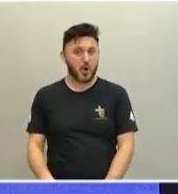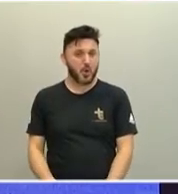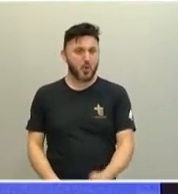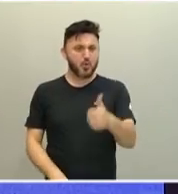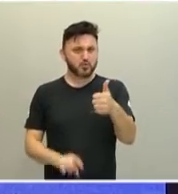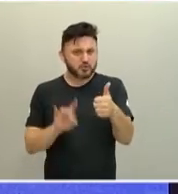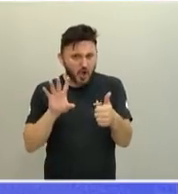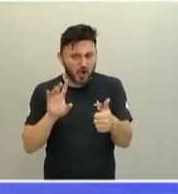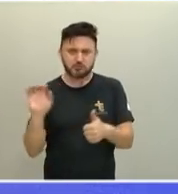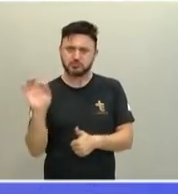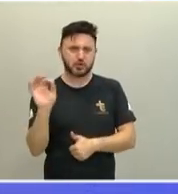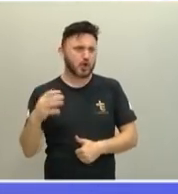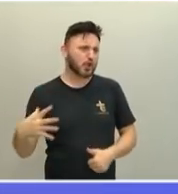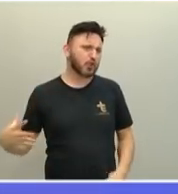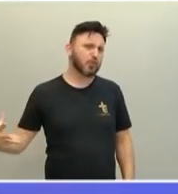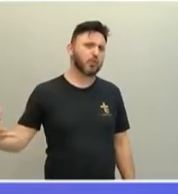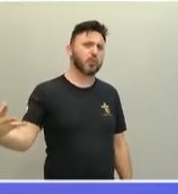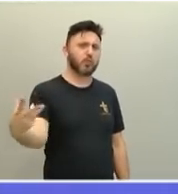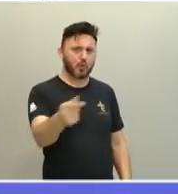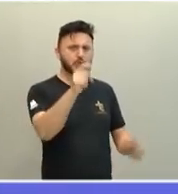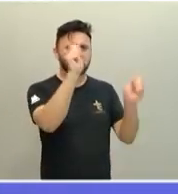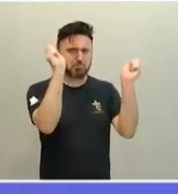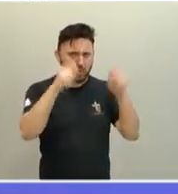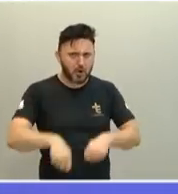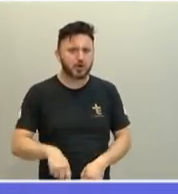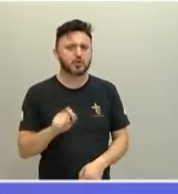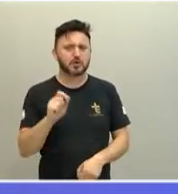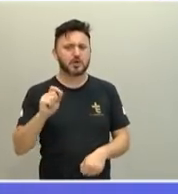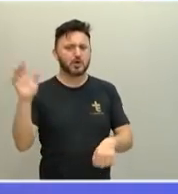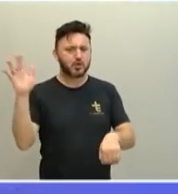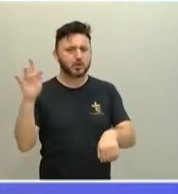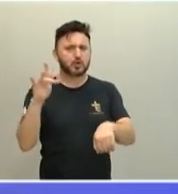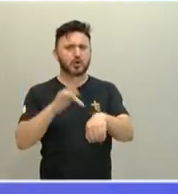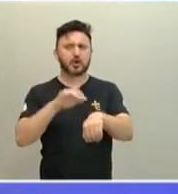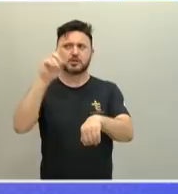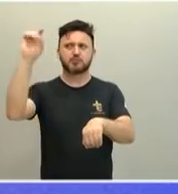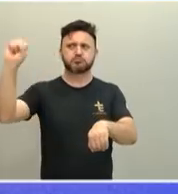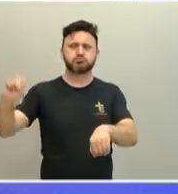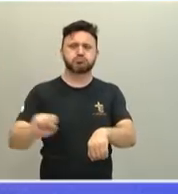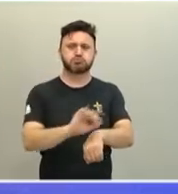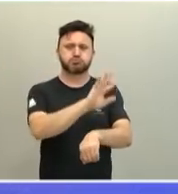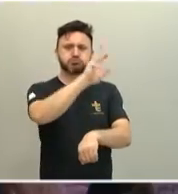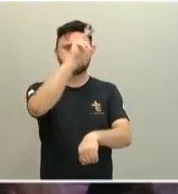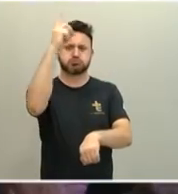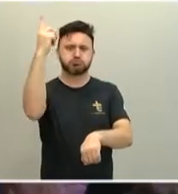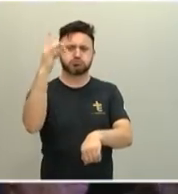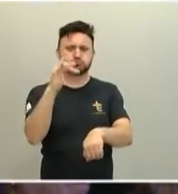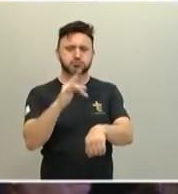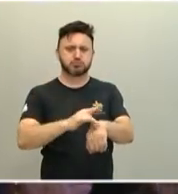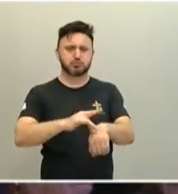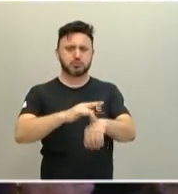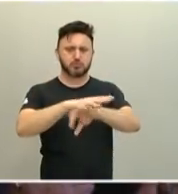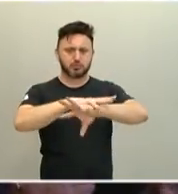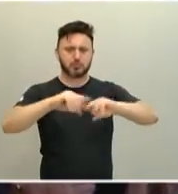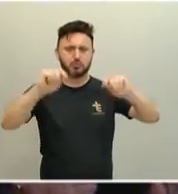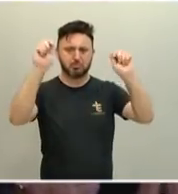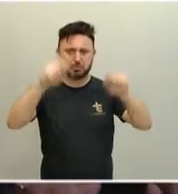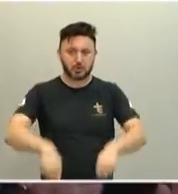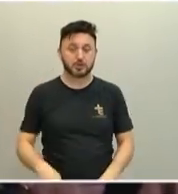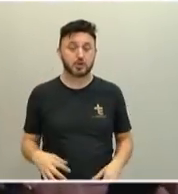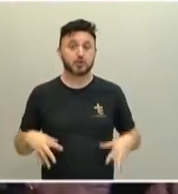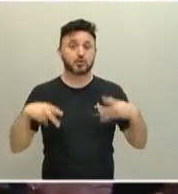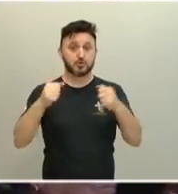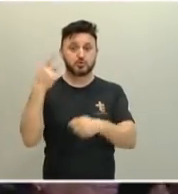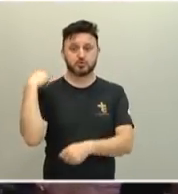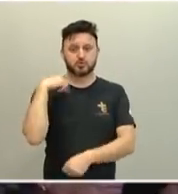não. Todo mundo será tocado pela glória de Deus. Todos nós seremos alcançados pelo amor